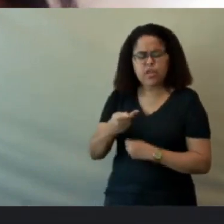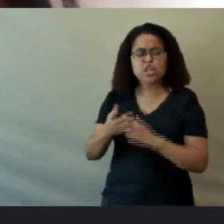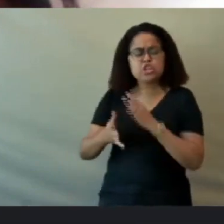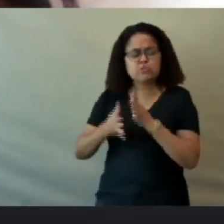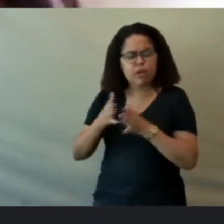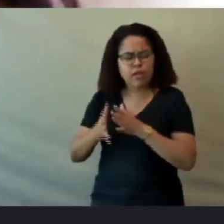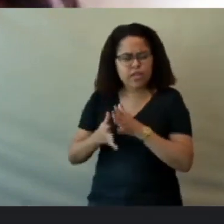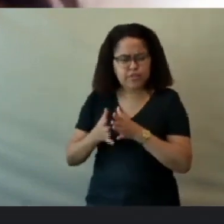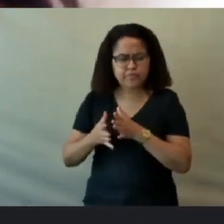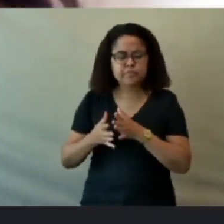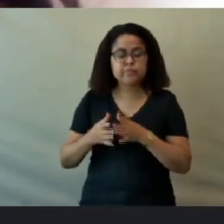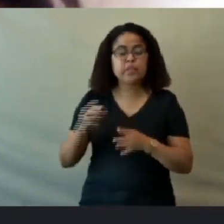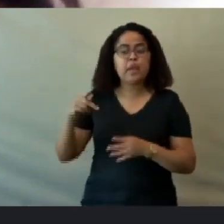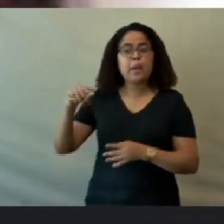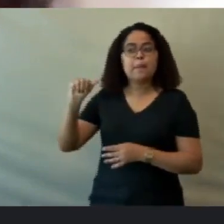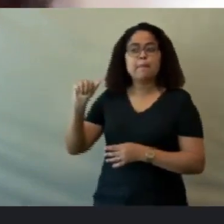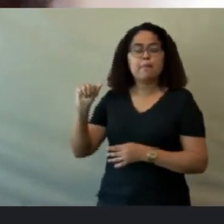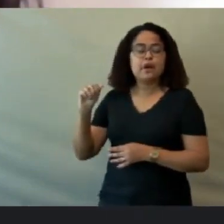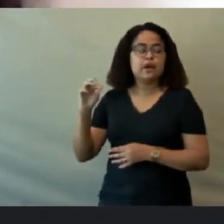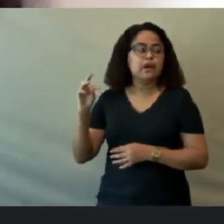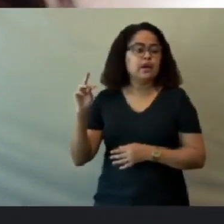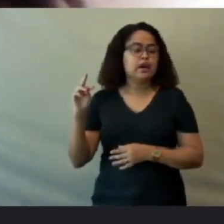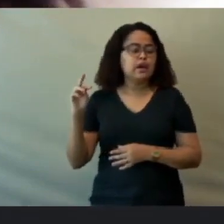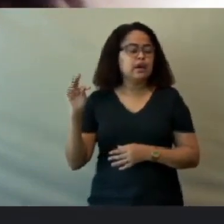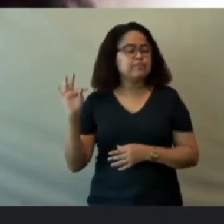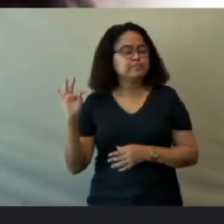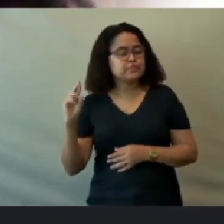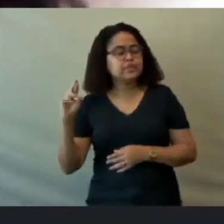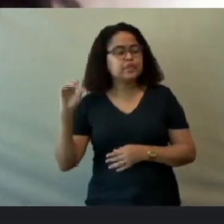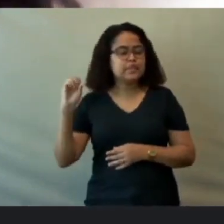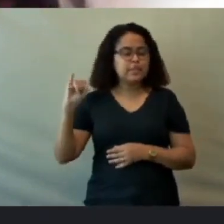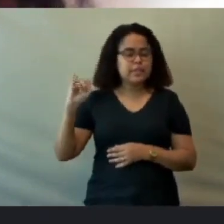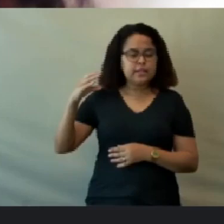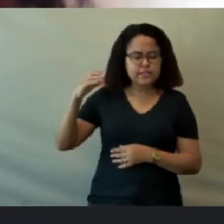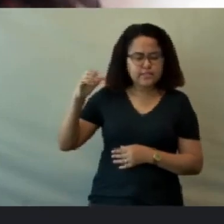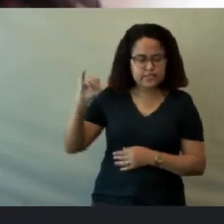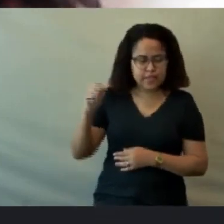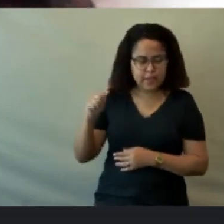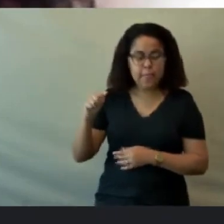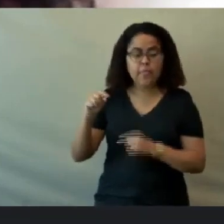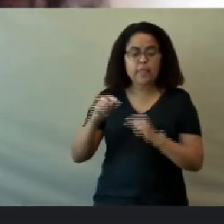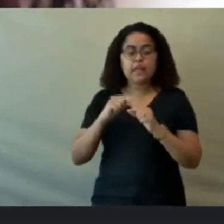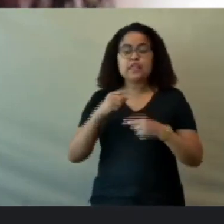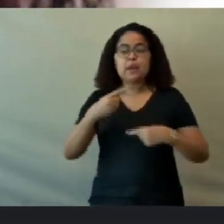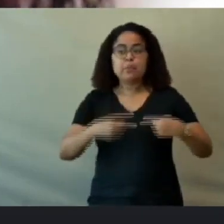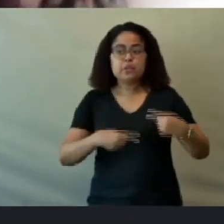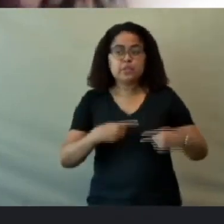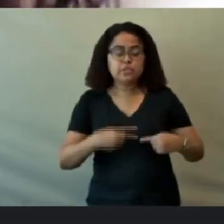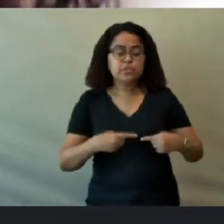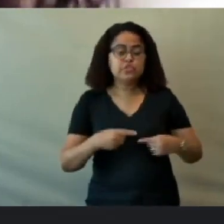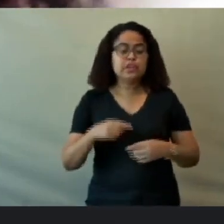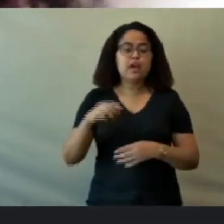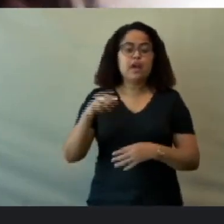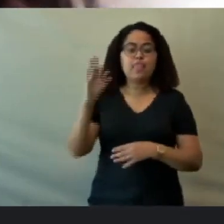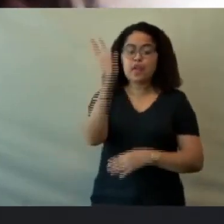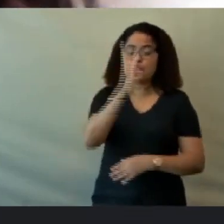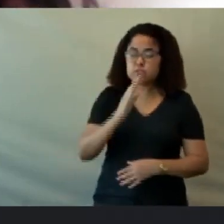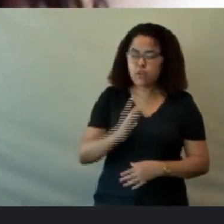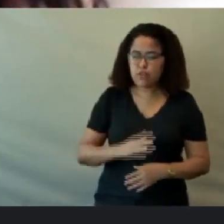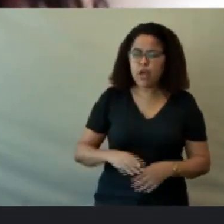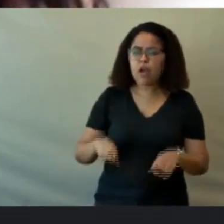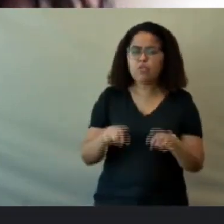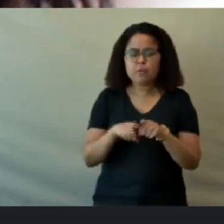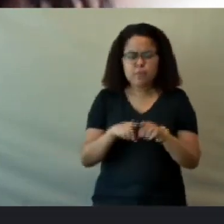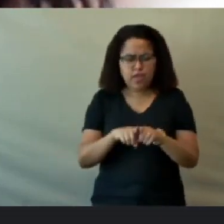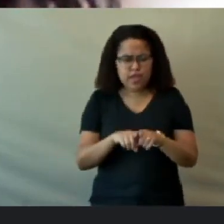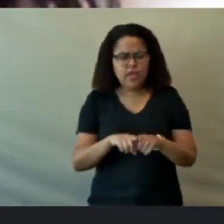expectativa que a gente tem na instituição da política nacional e também da política municipal do cuidado né e aí reforço aqui o pedido